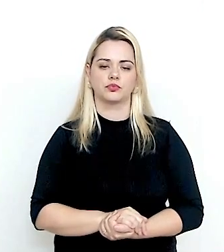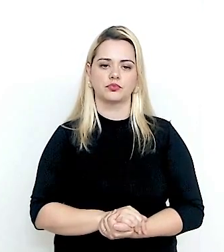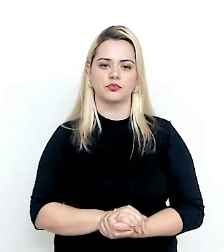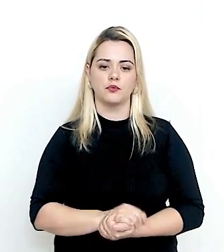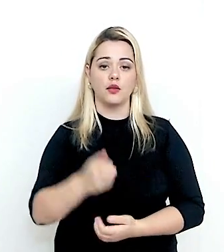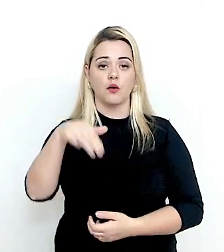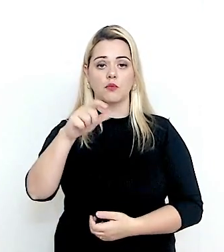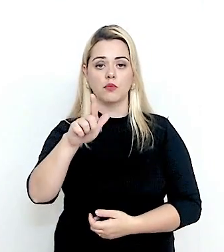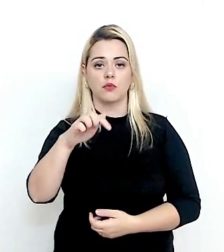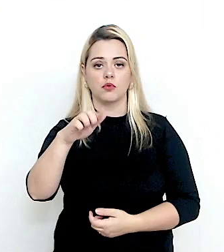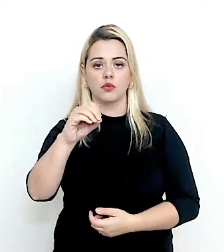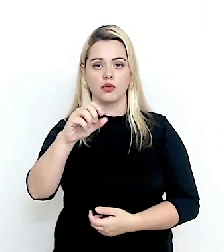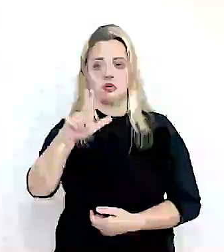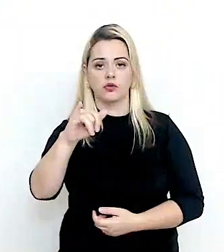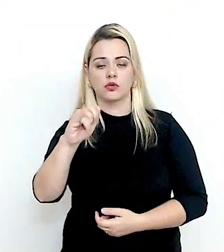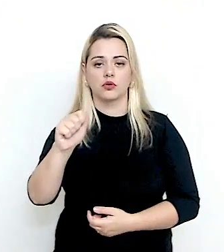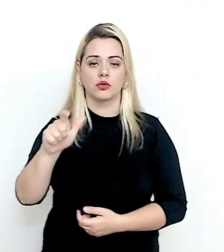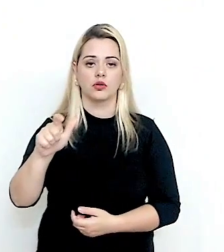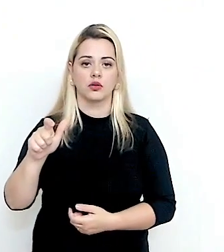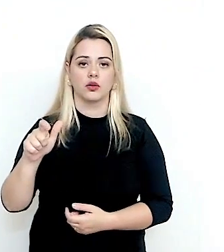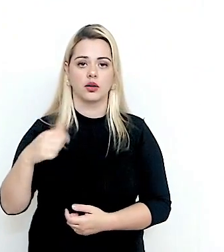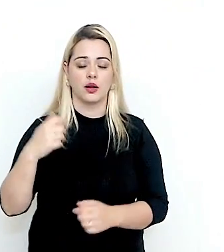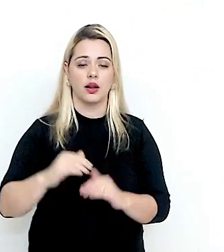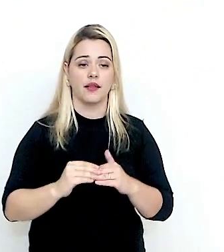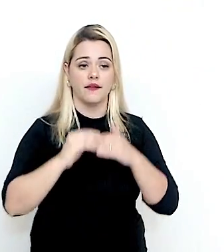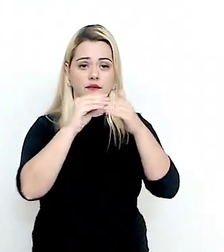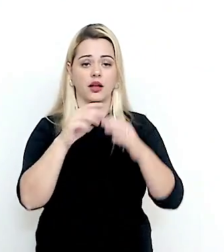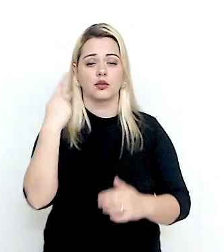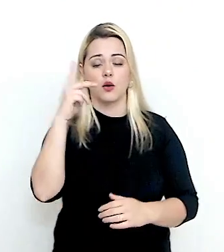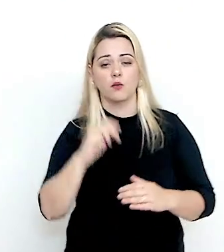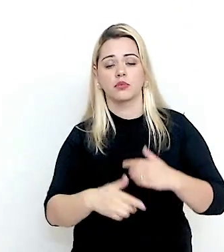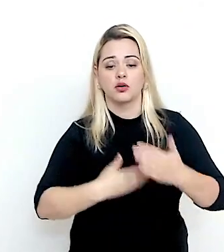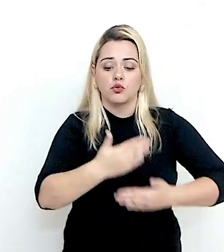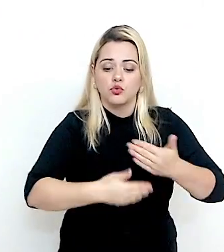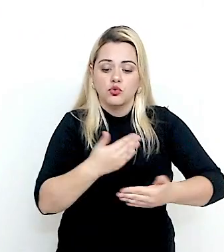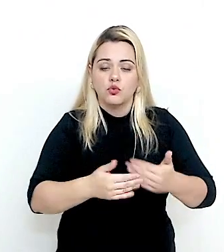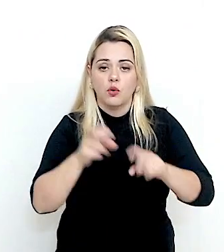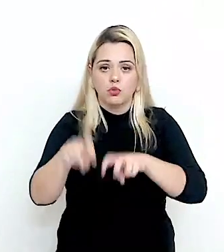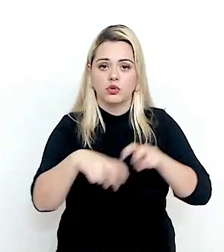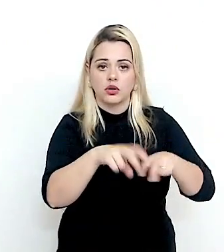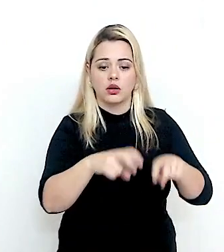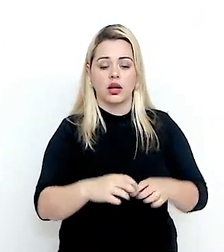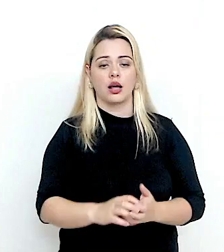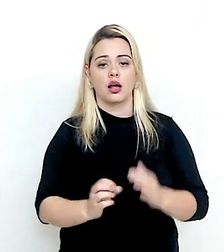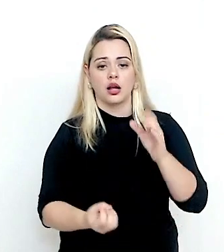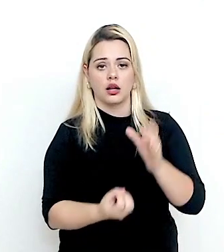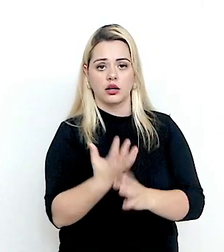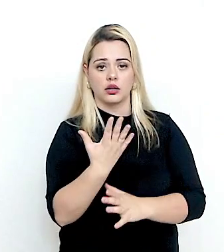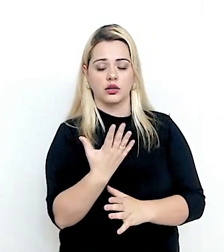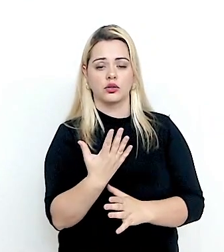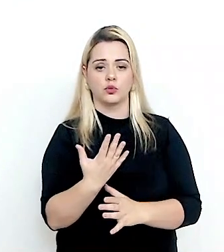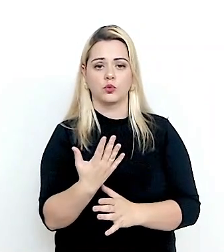A Mongólia apresenta um elevado potencial para o desenvolvimento agropecuário, criando possibilidades de cooperação